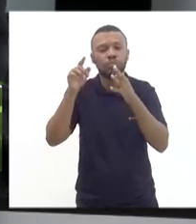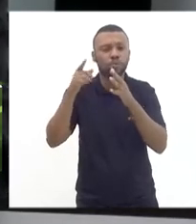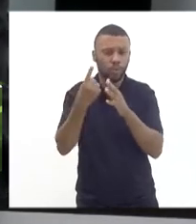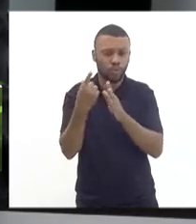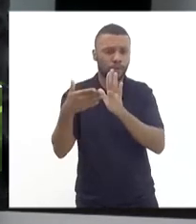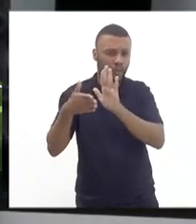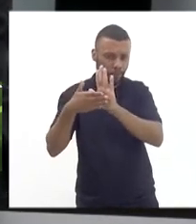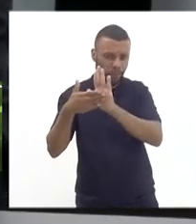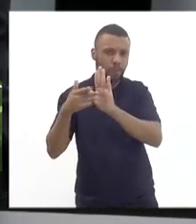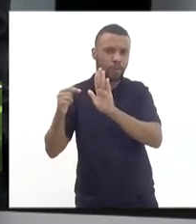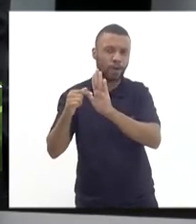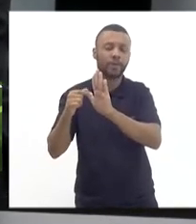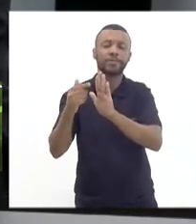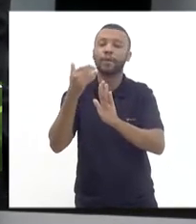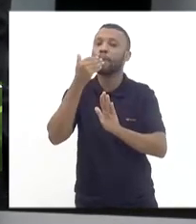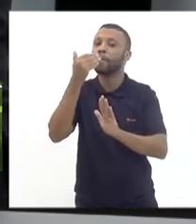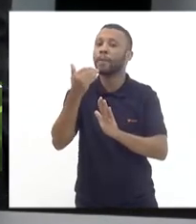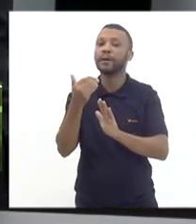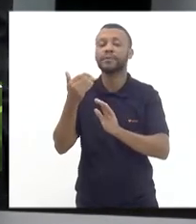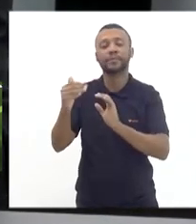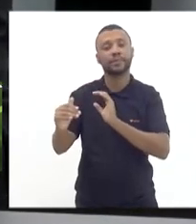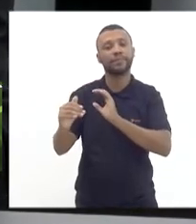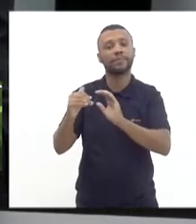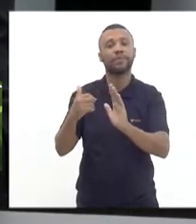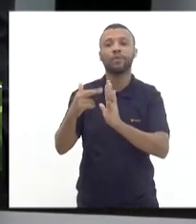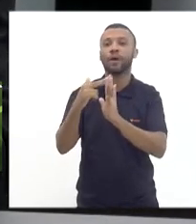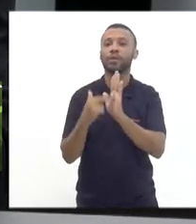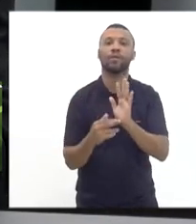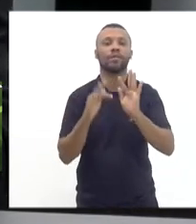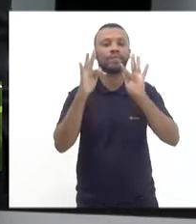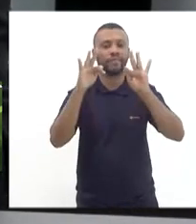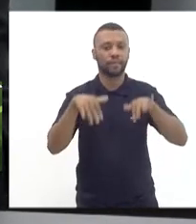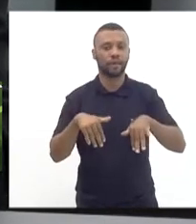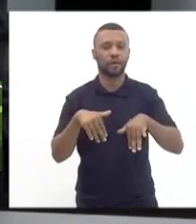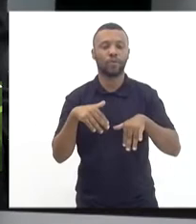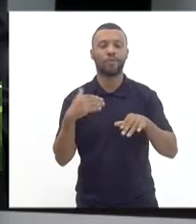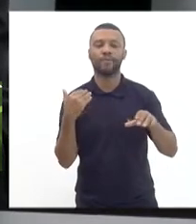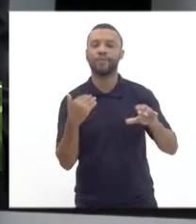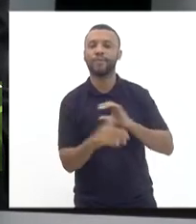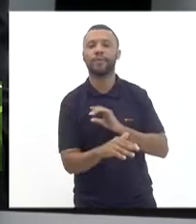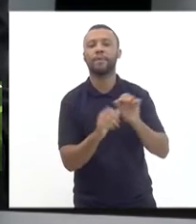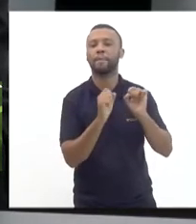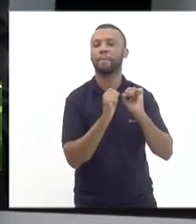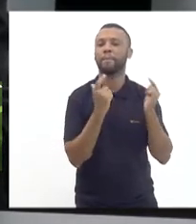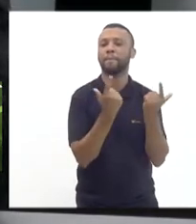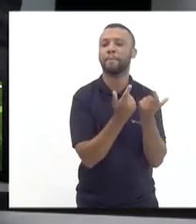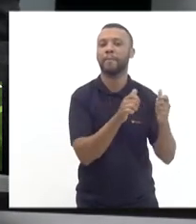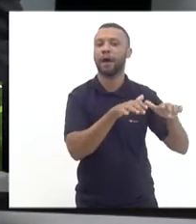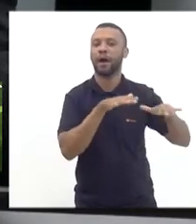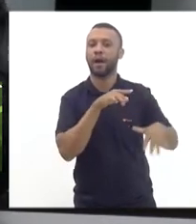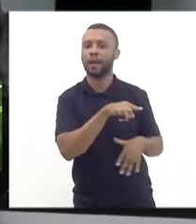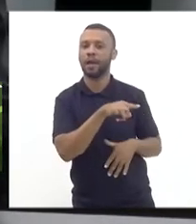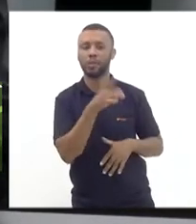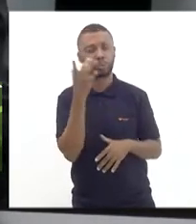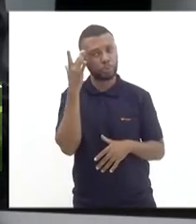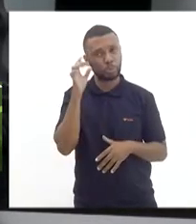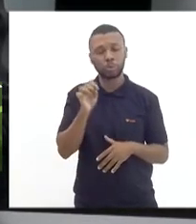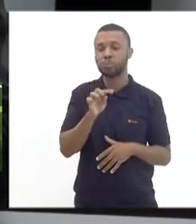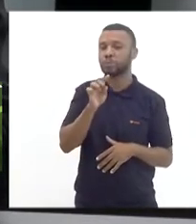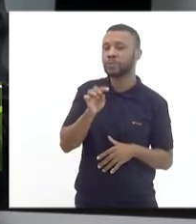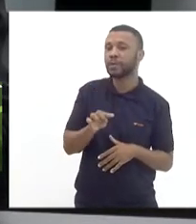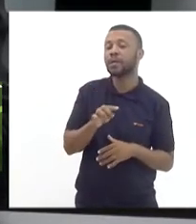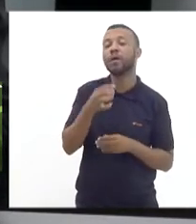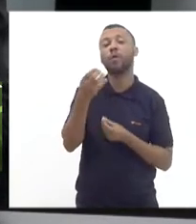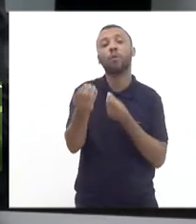propostas manda que envie o relatório final para a LERJ. Não sei até que ponto a CGE